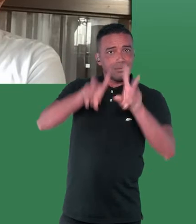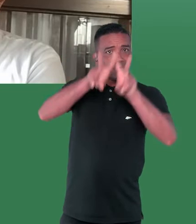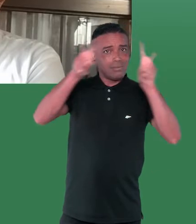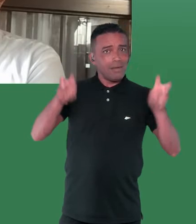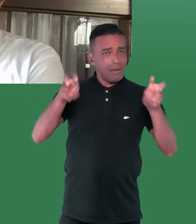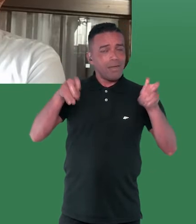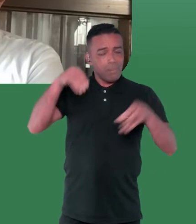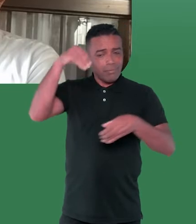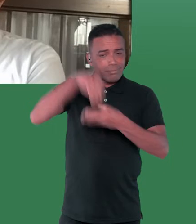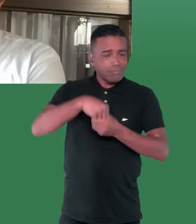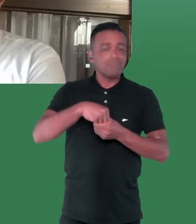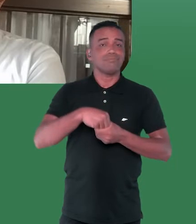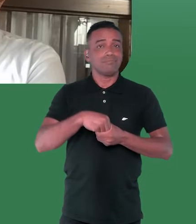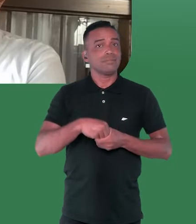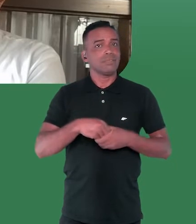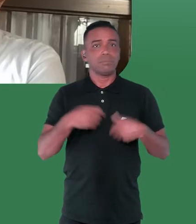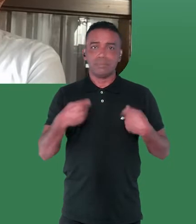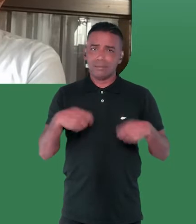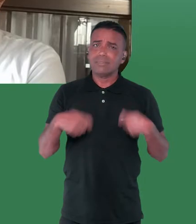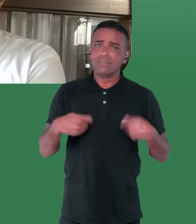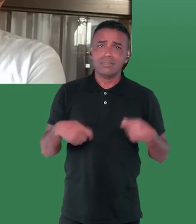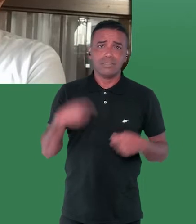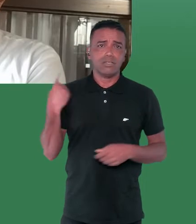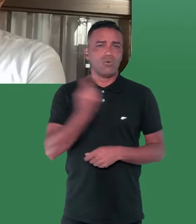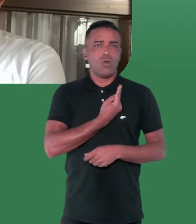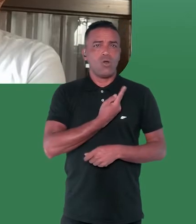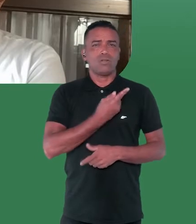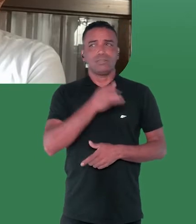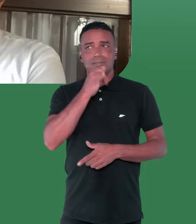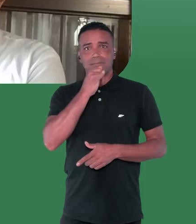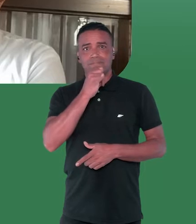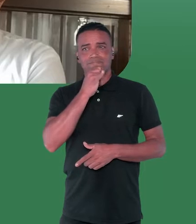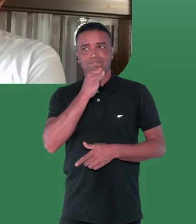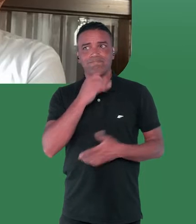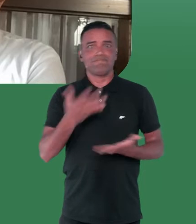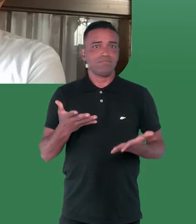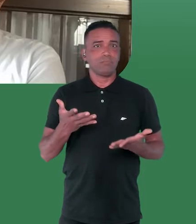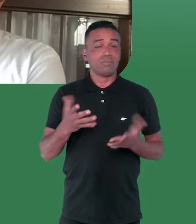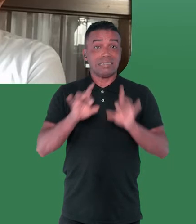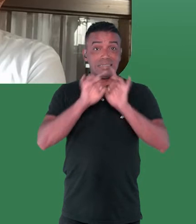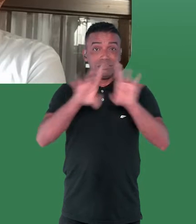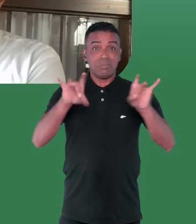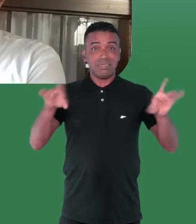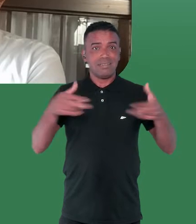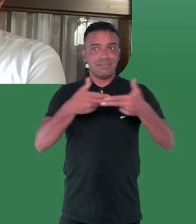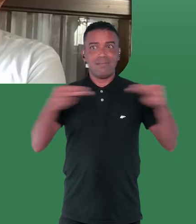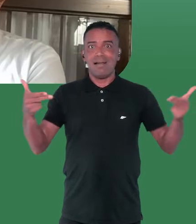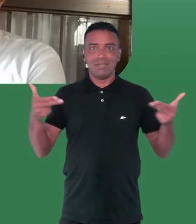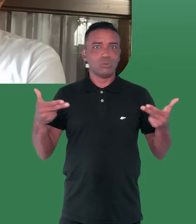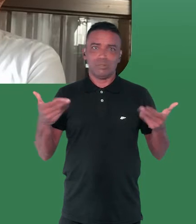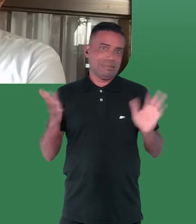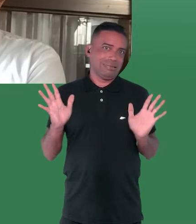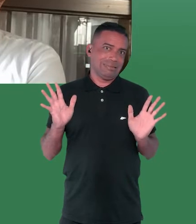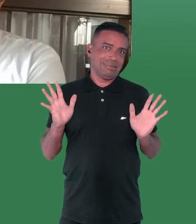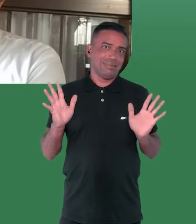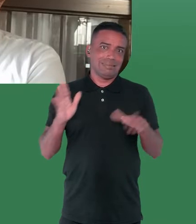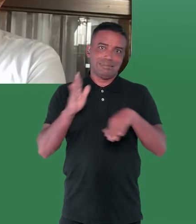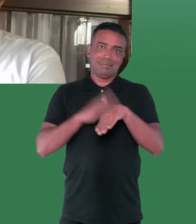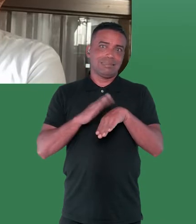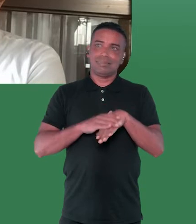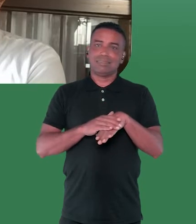né? Mínimo, né? Ninguém, porque nós somos especialistas em coisa nenhuma, nós jornalistas. Nós